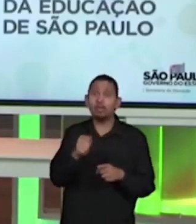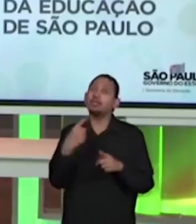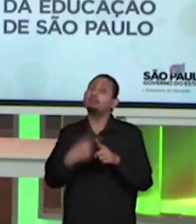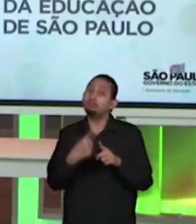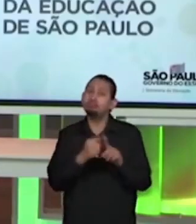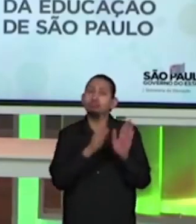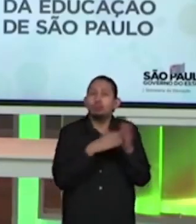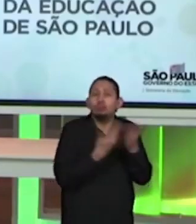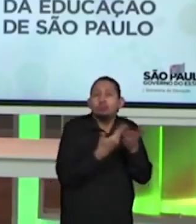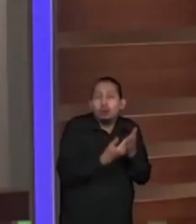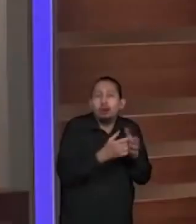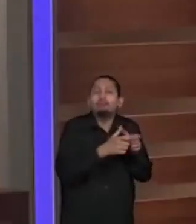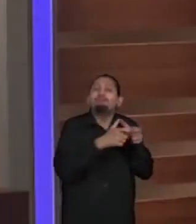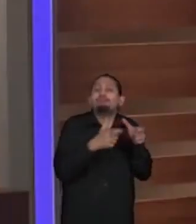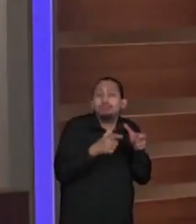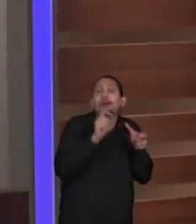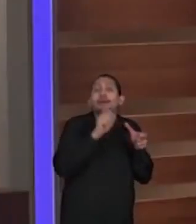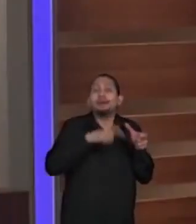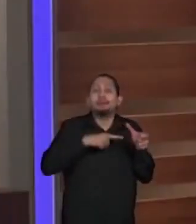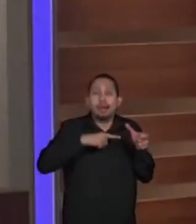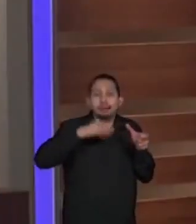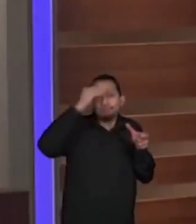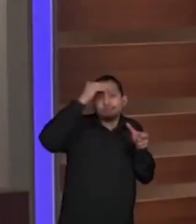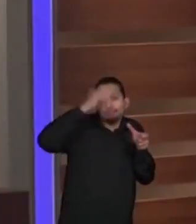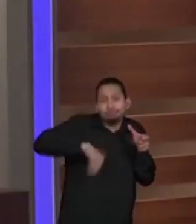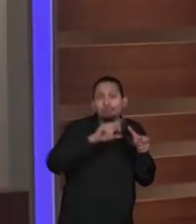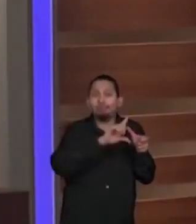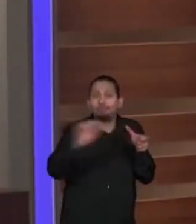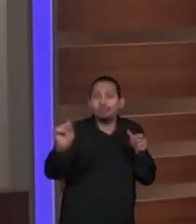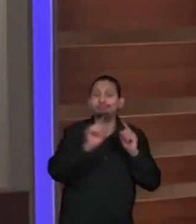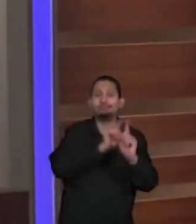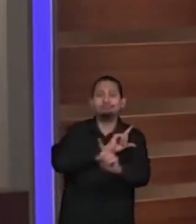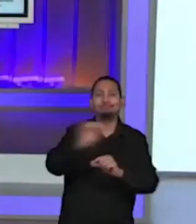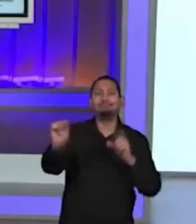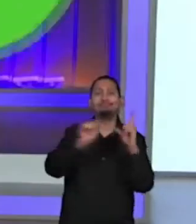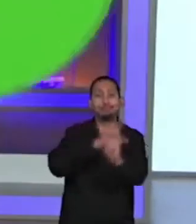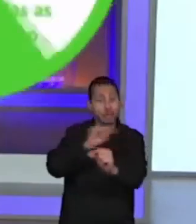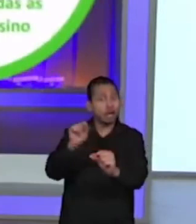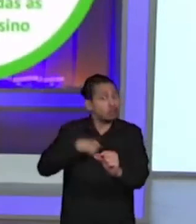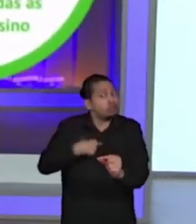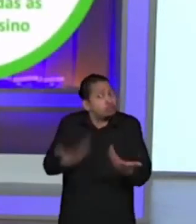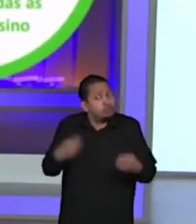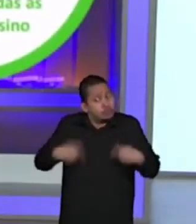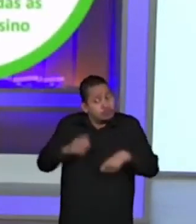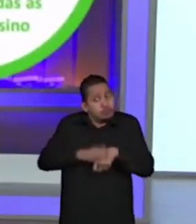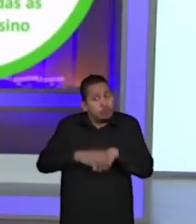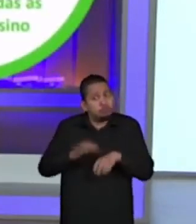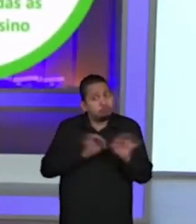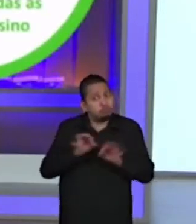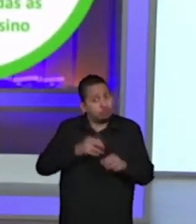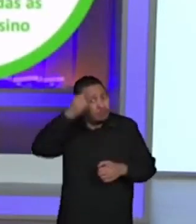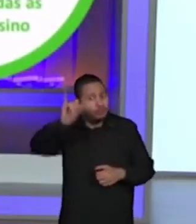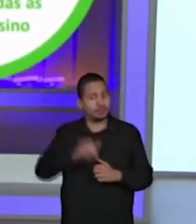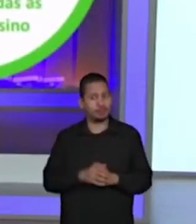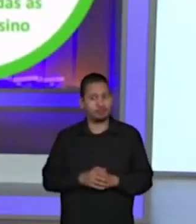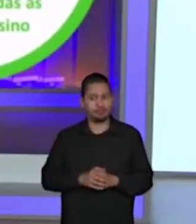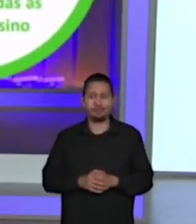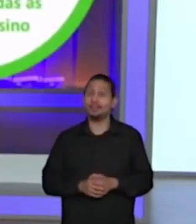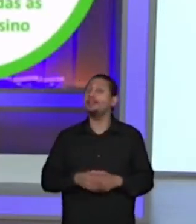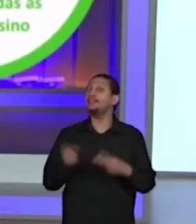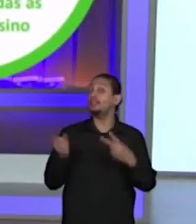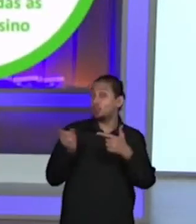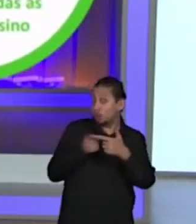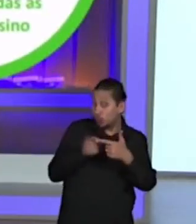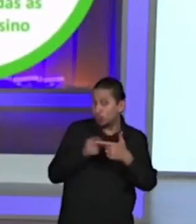pela evasão escolar. E a gente precisa combater isso, certo? A terceira etapa da retomada segura da